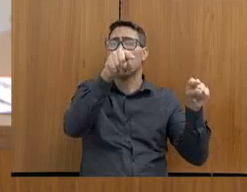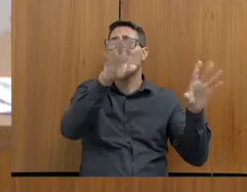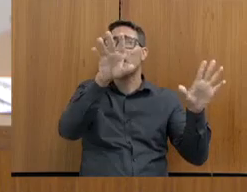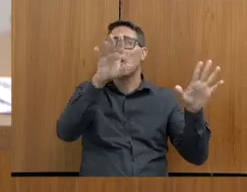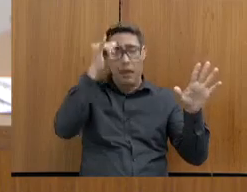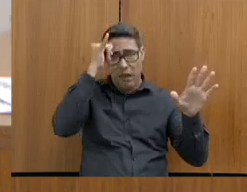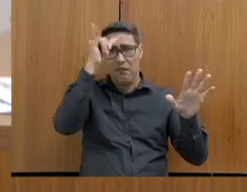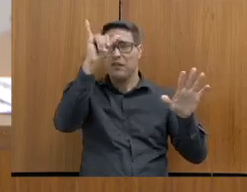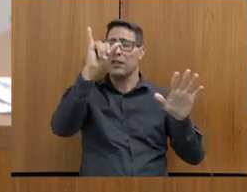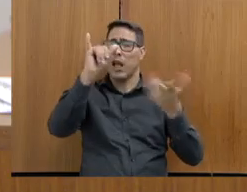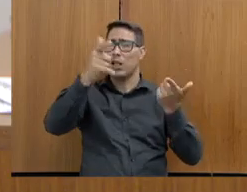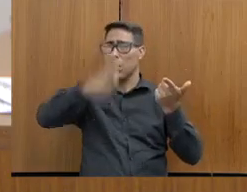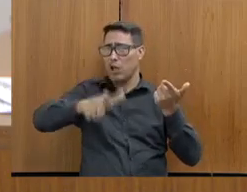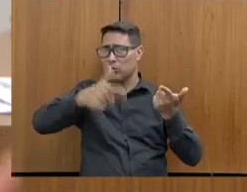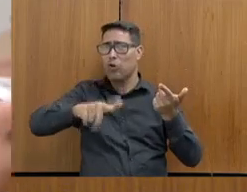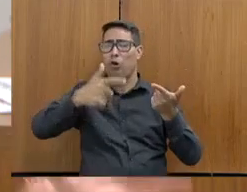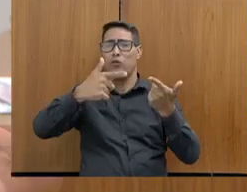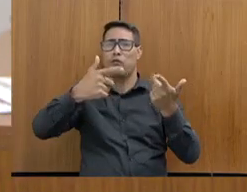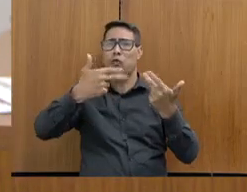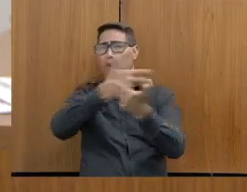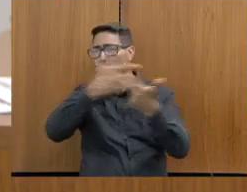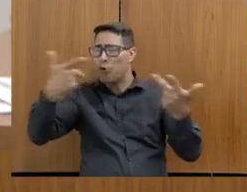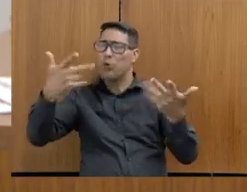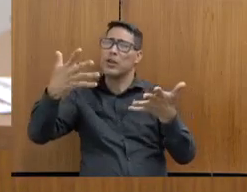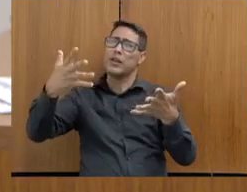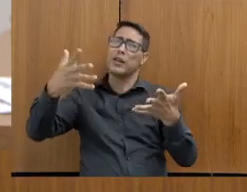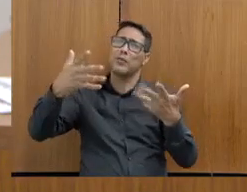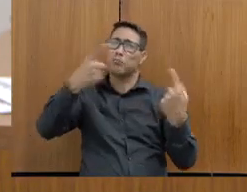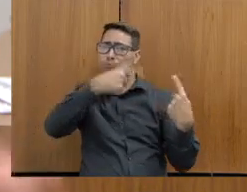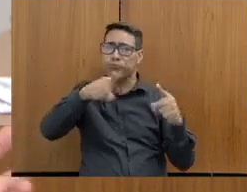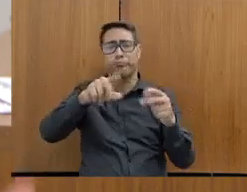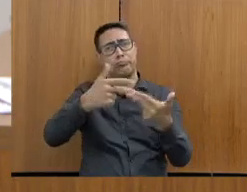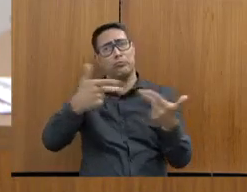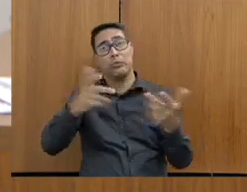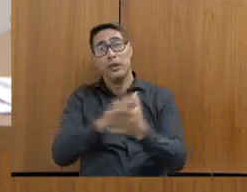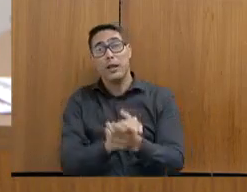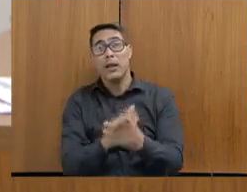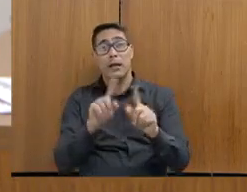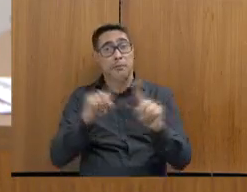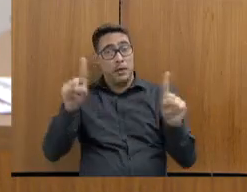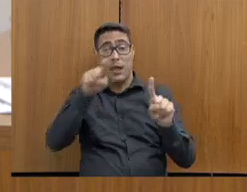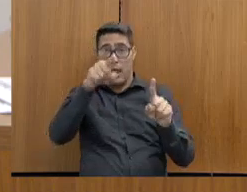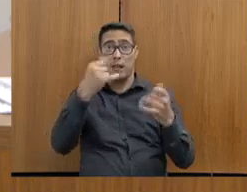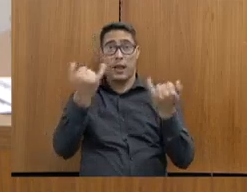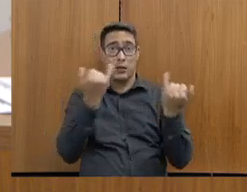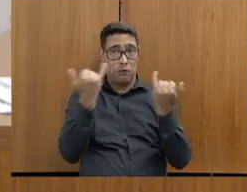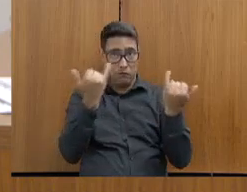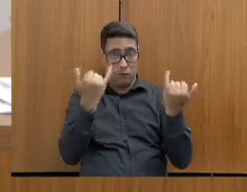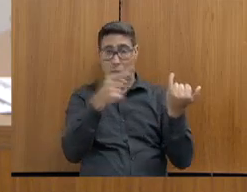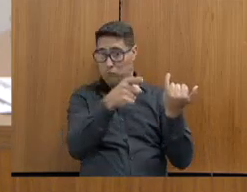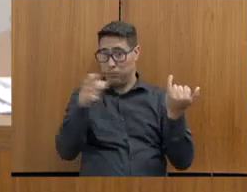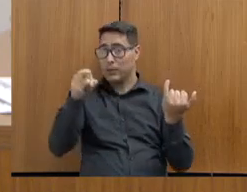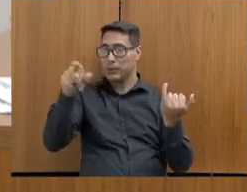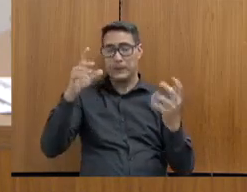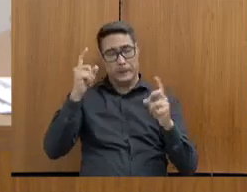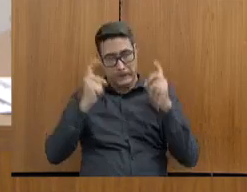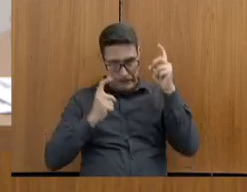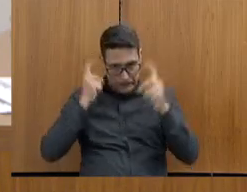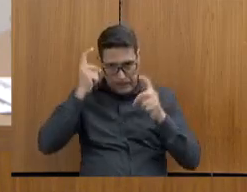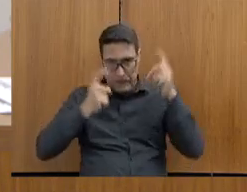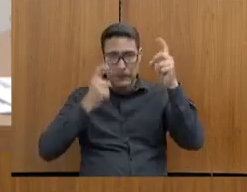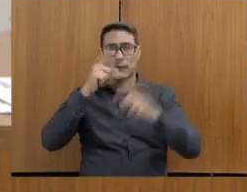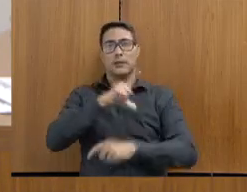eu acho que é uma preocupação que a senhora expresse que a gente expressa mas esse dado Não se preocupa esse dado nos preocupa muito